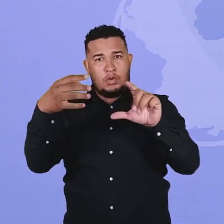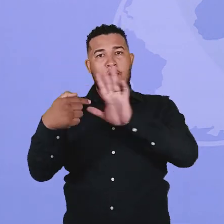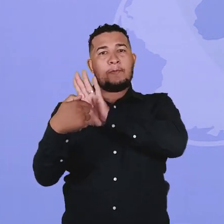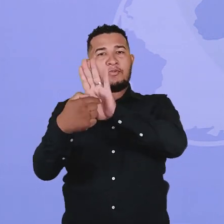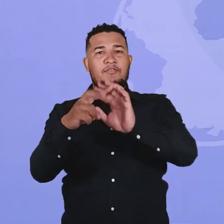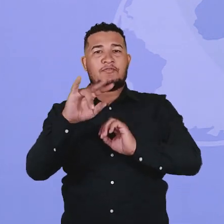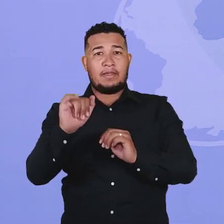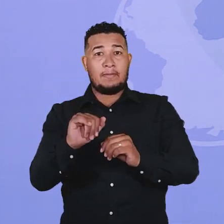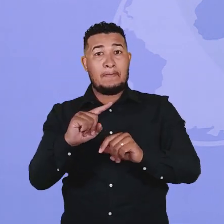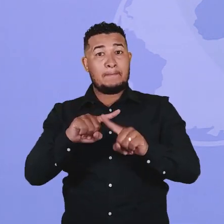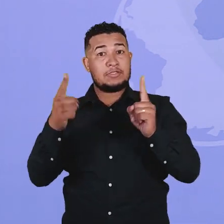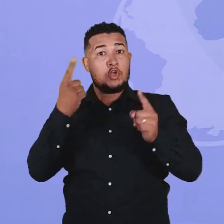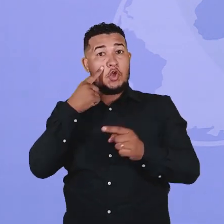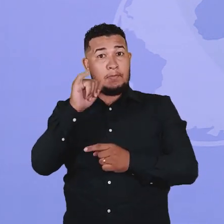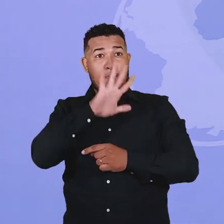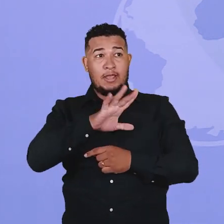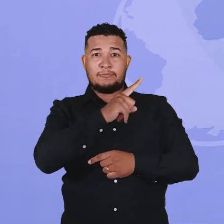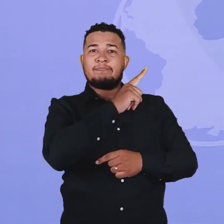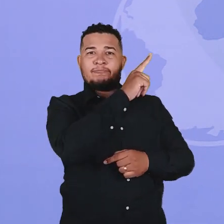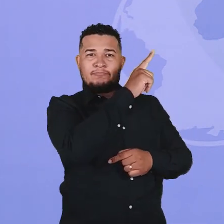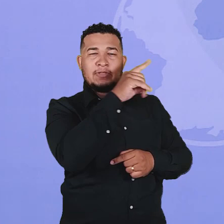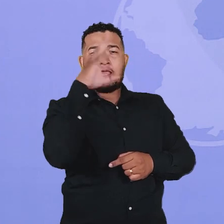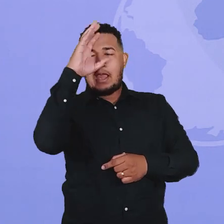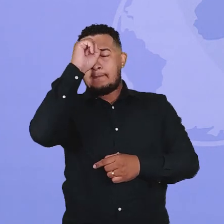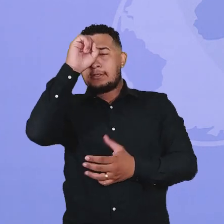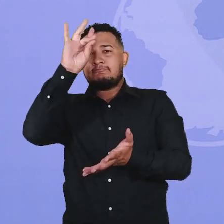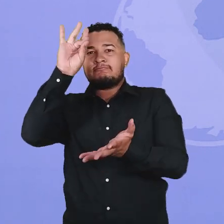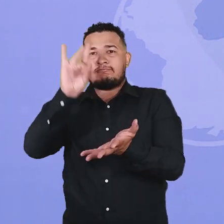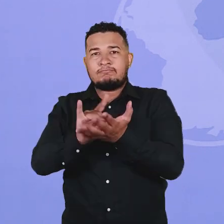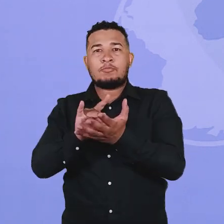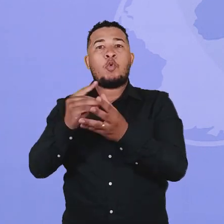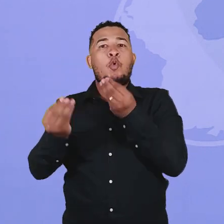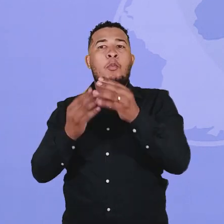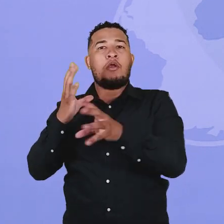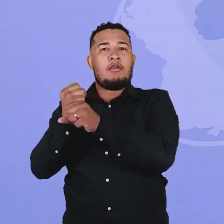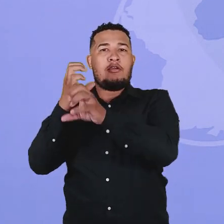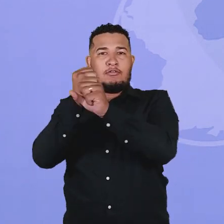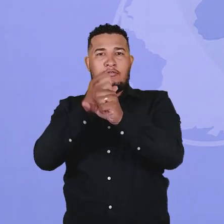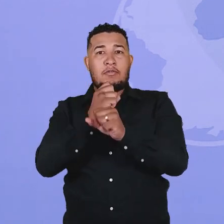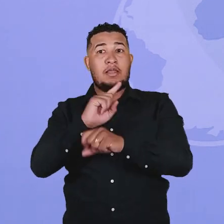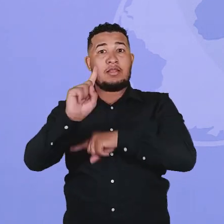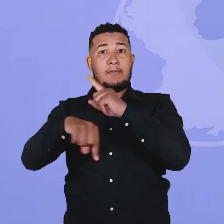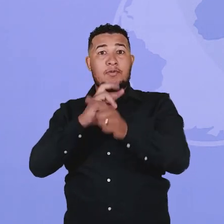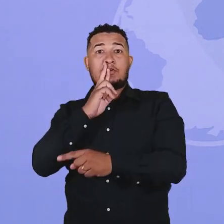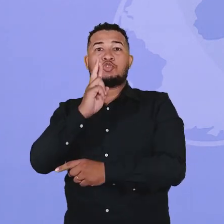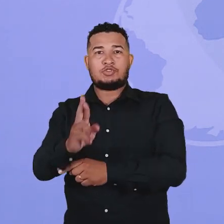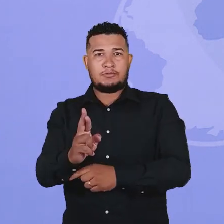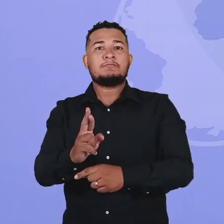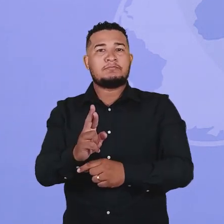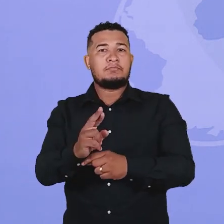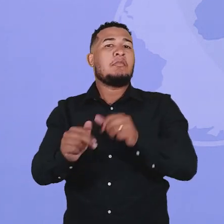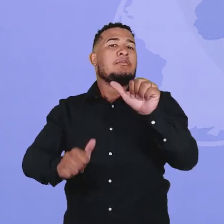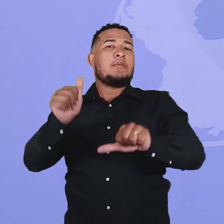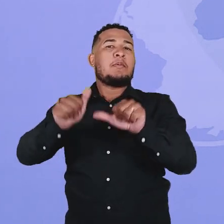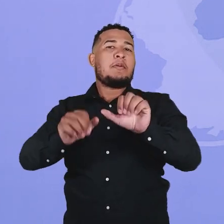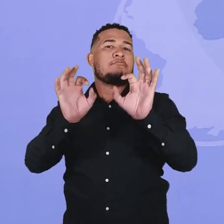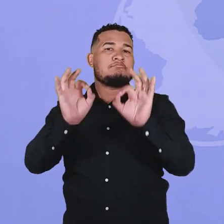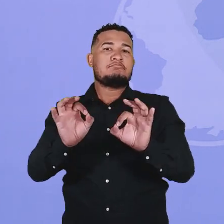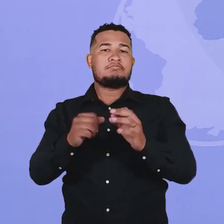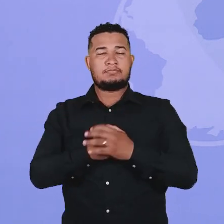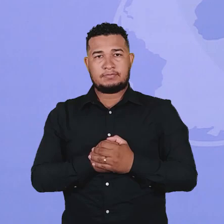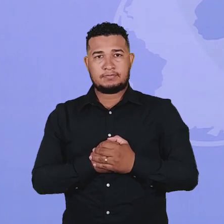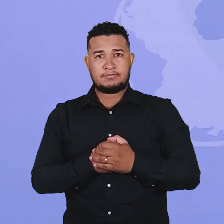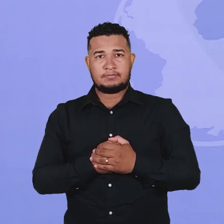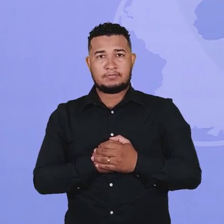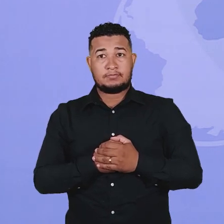gente vai analisar quanto a isso. Mas agora acompanha na tela aí para você aprender direitinho esse cálculo, para você ter o resultado e depois a gente fazer essa